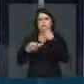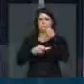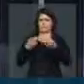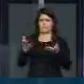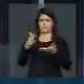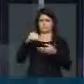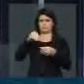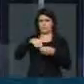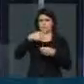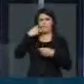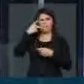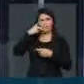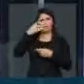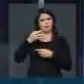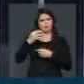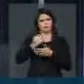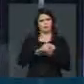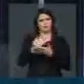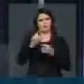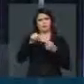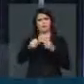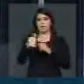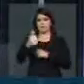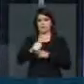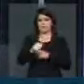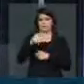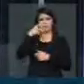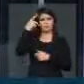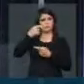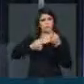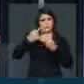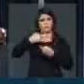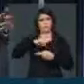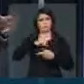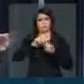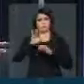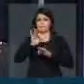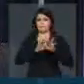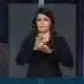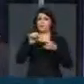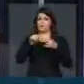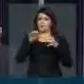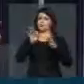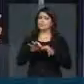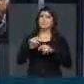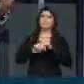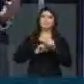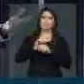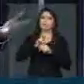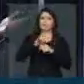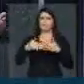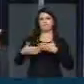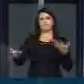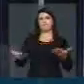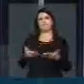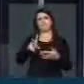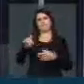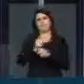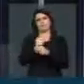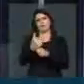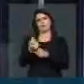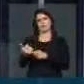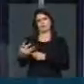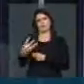de início, essa avaliação política que nós fazemos, ela é justamente para quê? Para agora chegarmos em 2014.